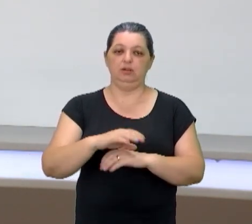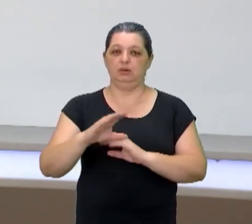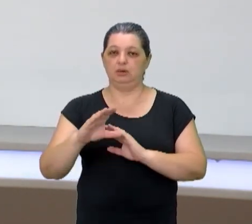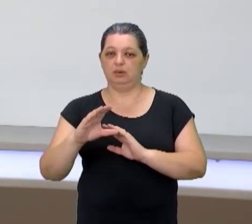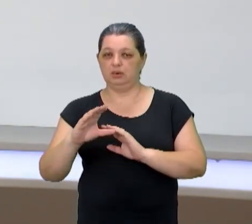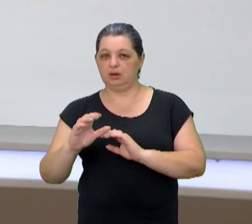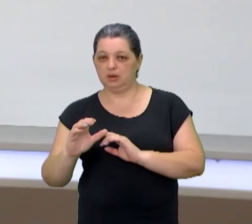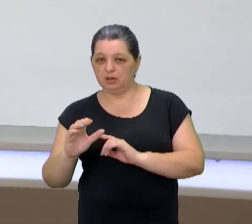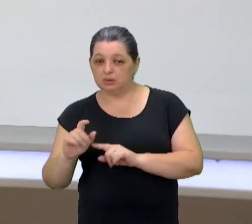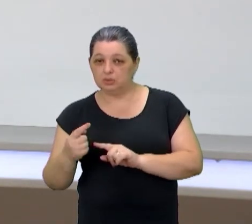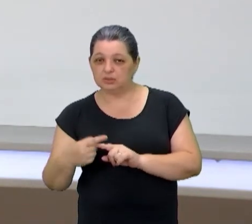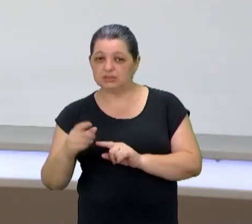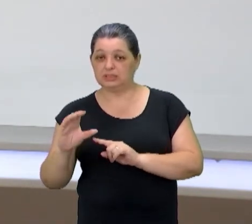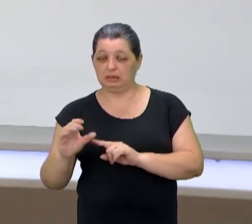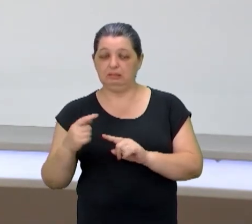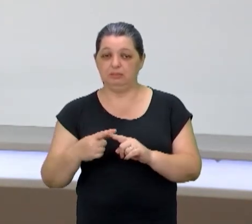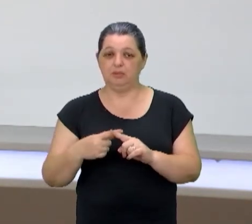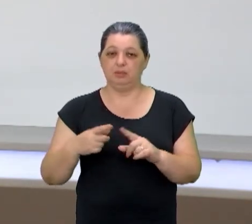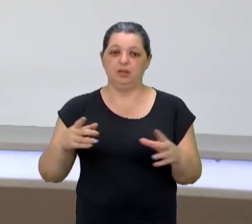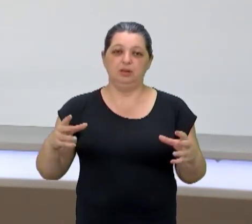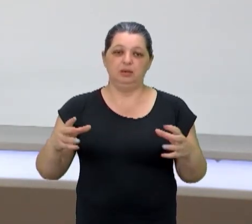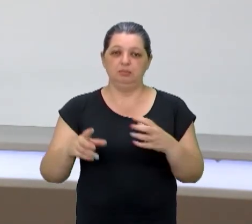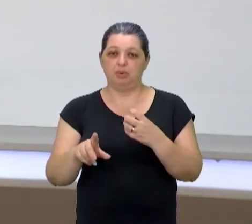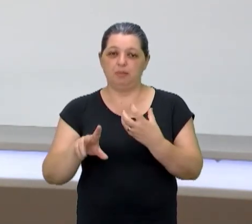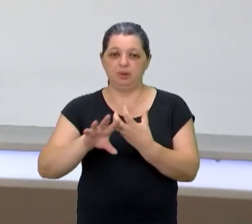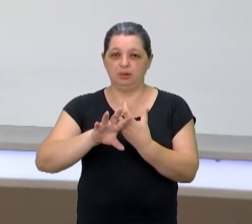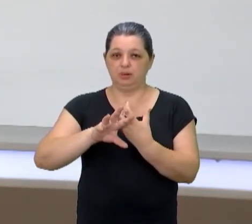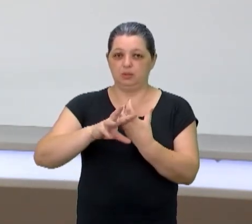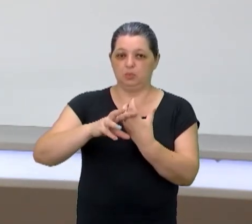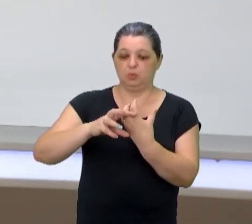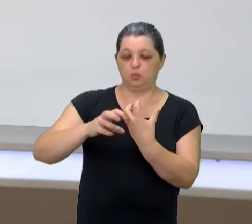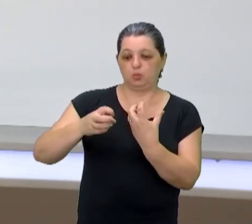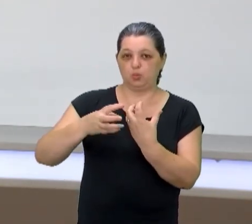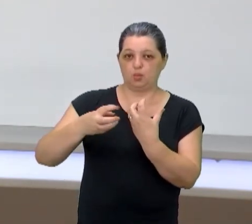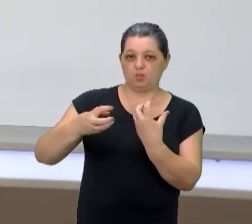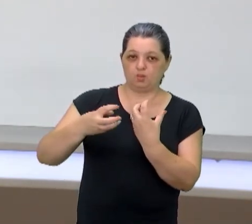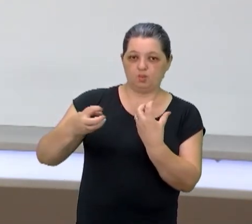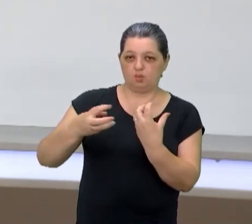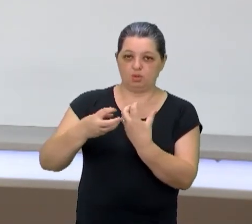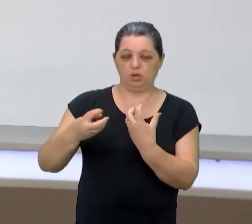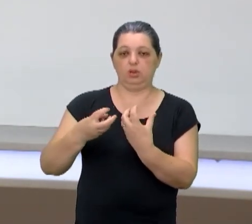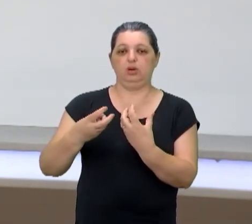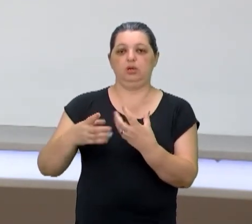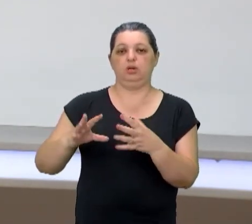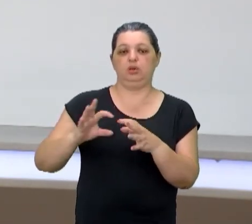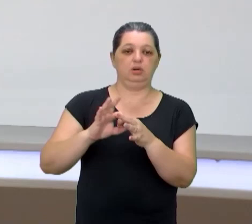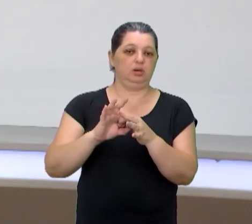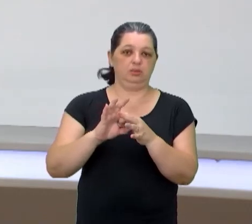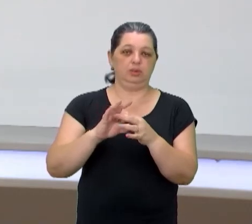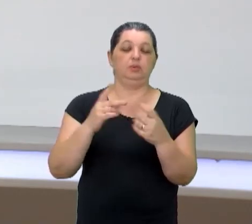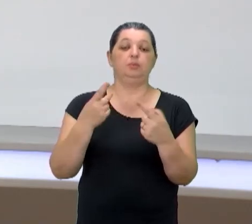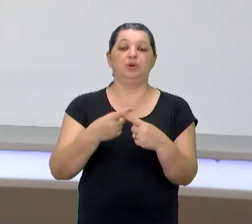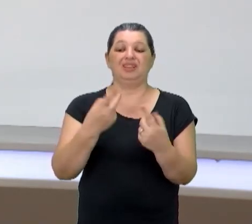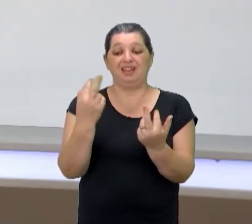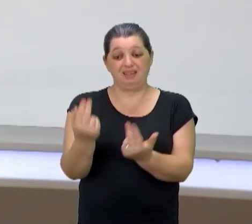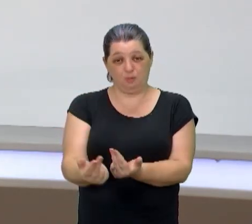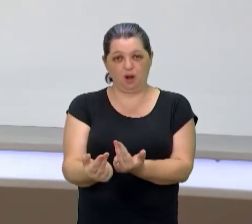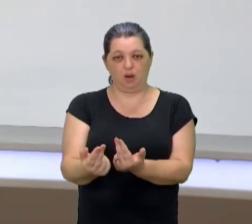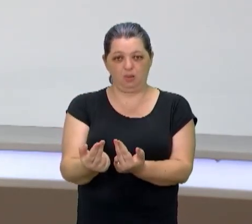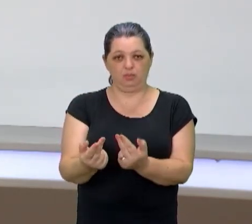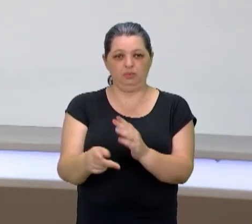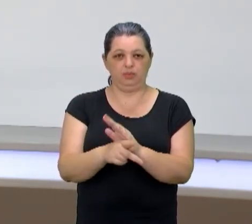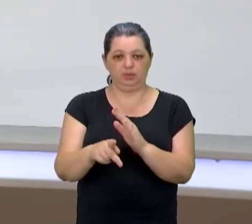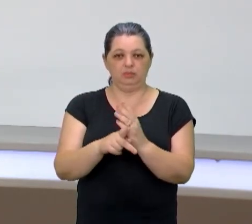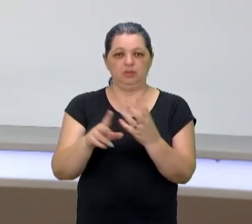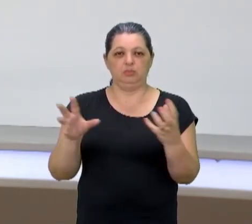mais eletronegativo. Então, a força que vai ser puxada ali é a mesma, por isso que ele não forma polo, porque a intensidade com a força